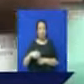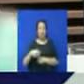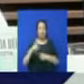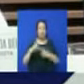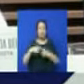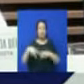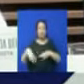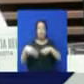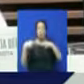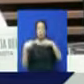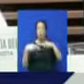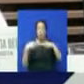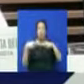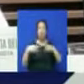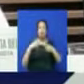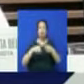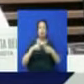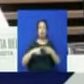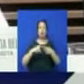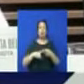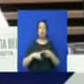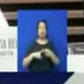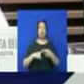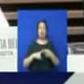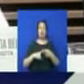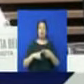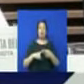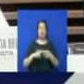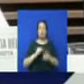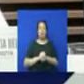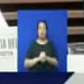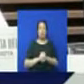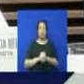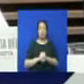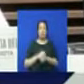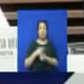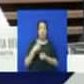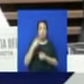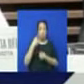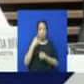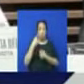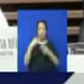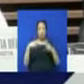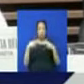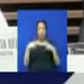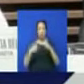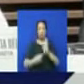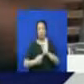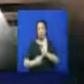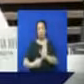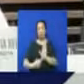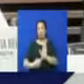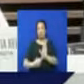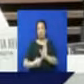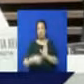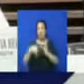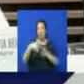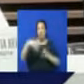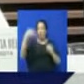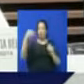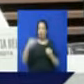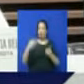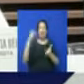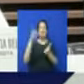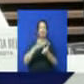olhos é uma expressão da alma, né, do coração, para que vocês sintam que é verdadeiro. Eu sou grata